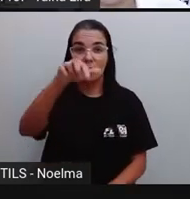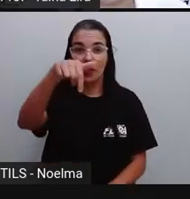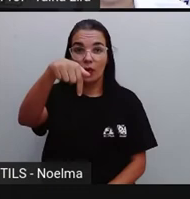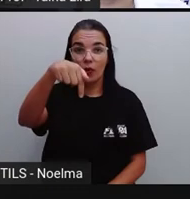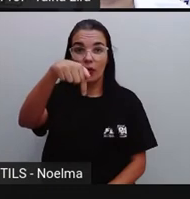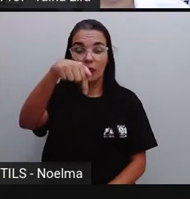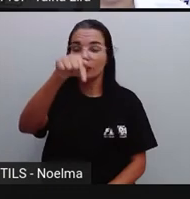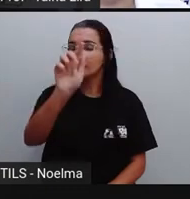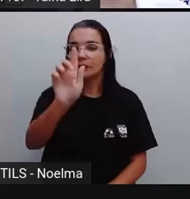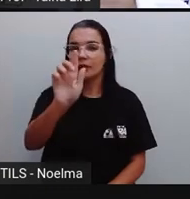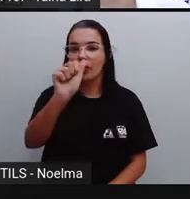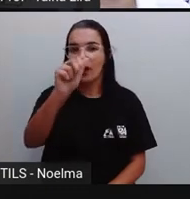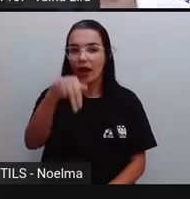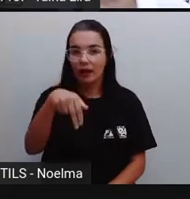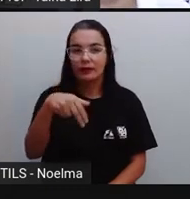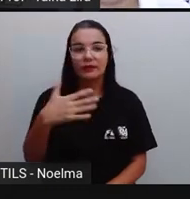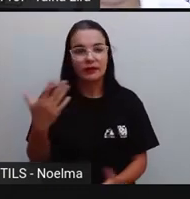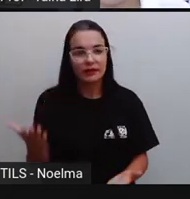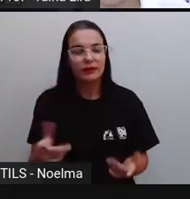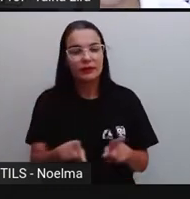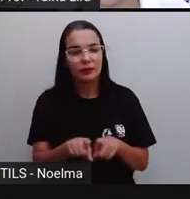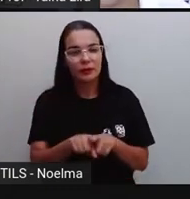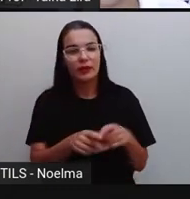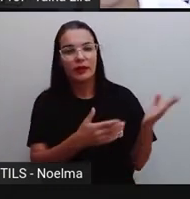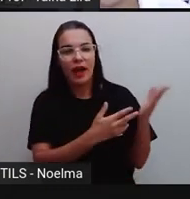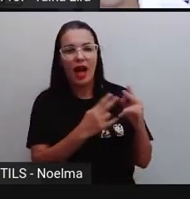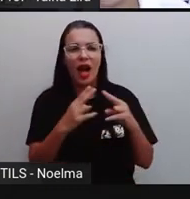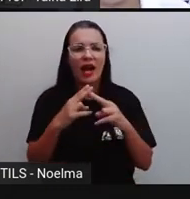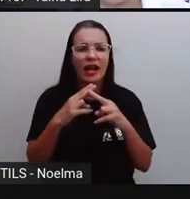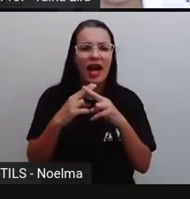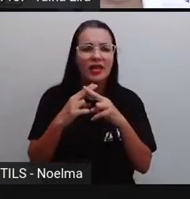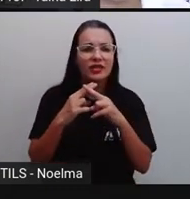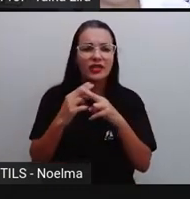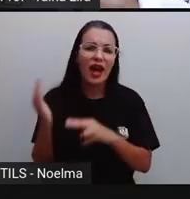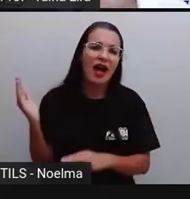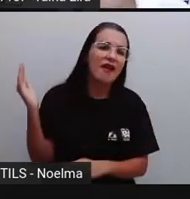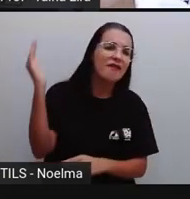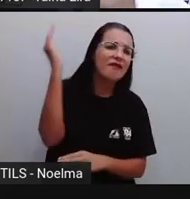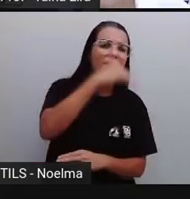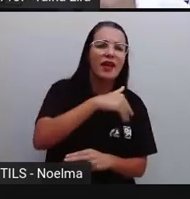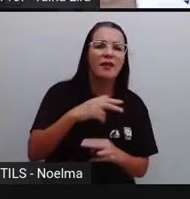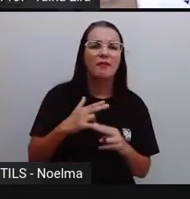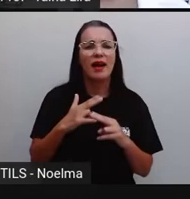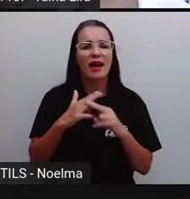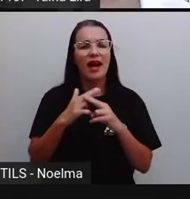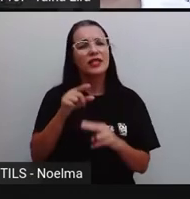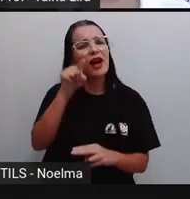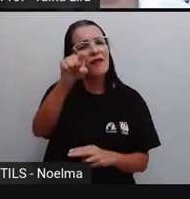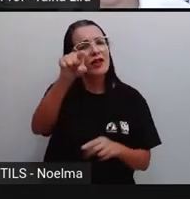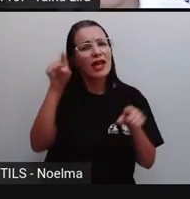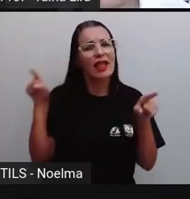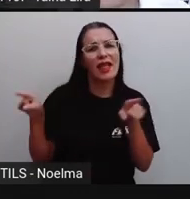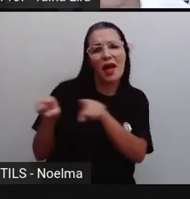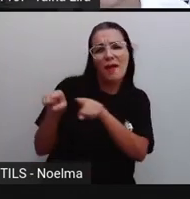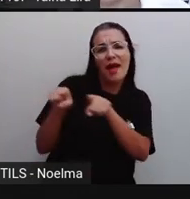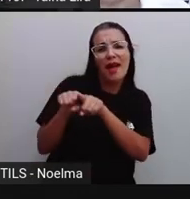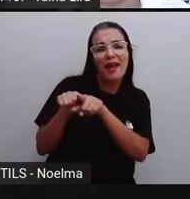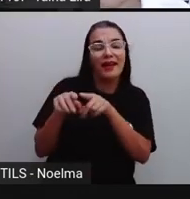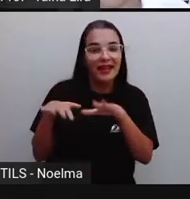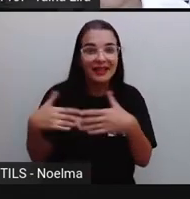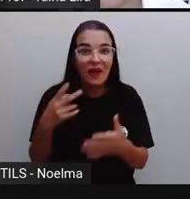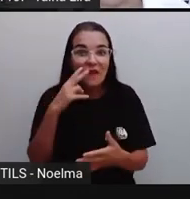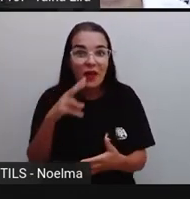Caixa você também. É o slogan aí do banco, né? Caixa Econômica Federal. Então, são palavras,